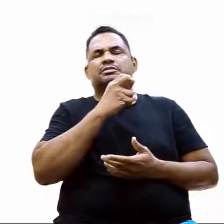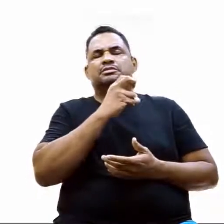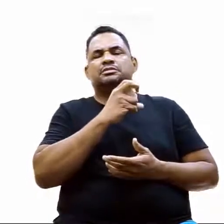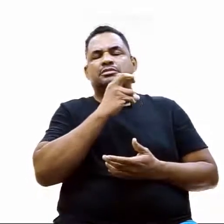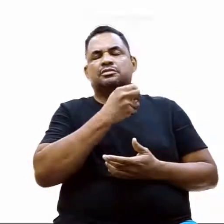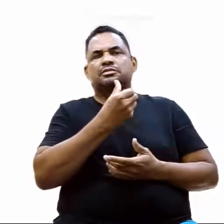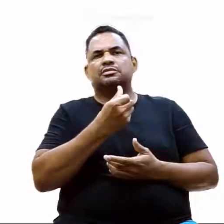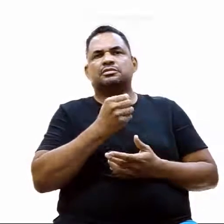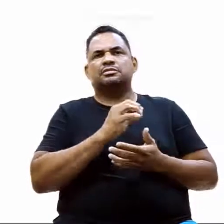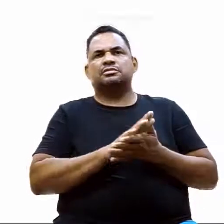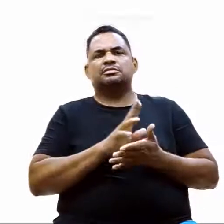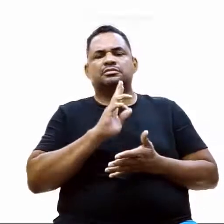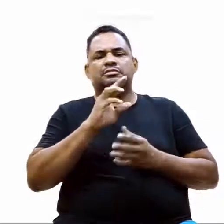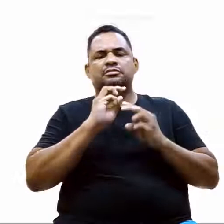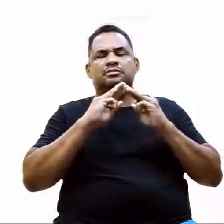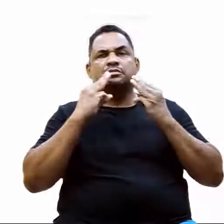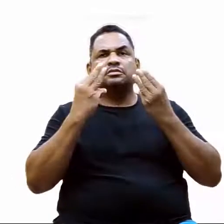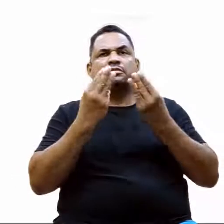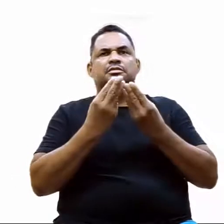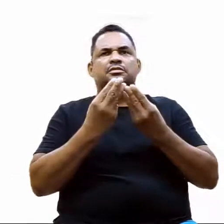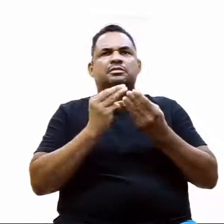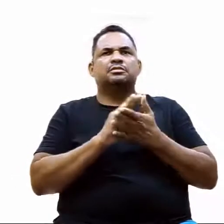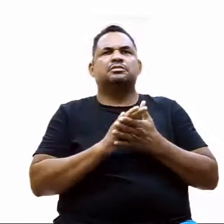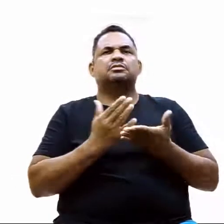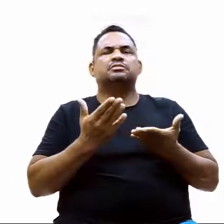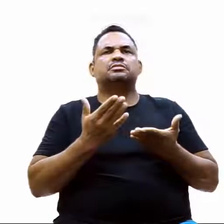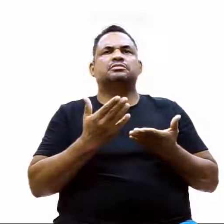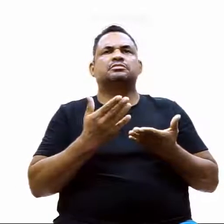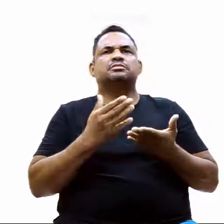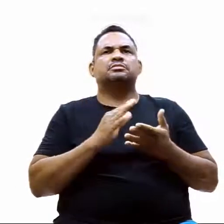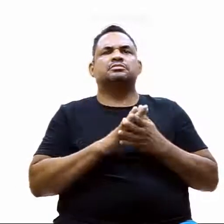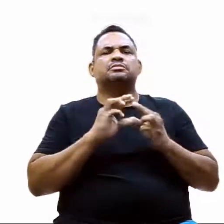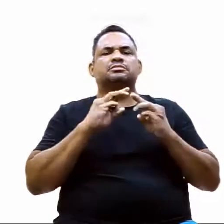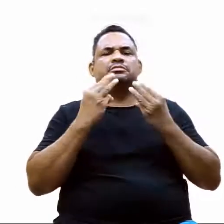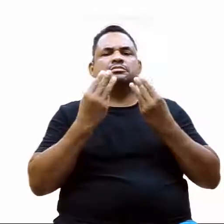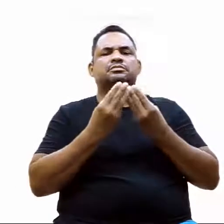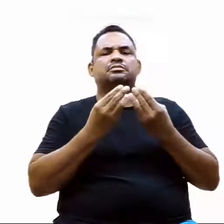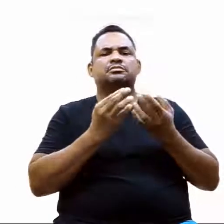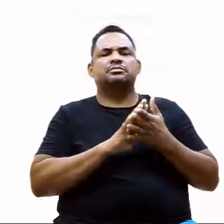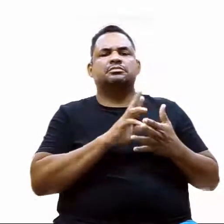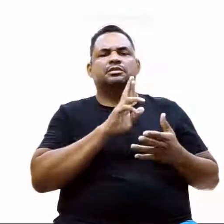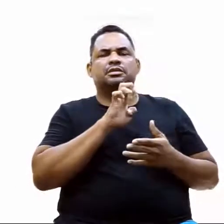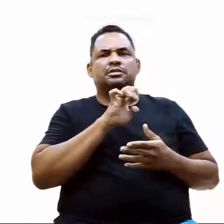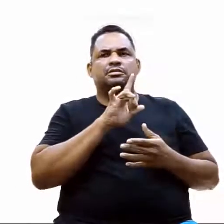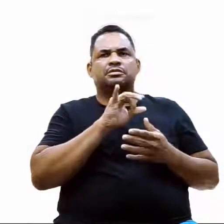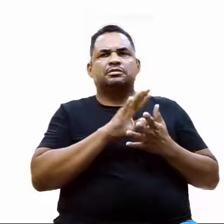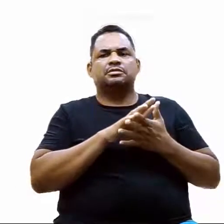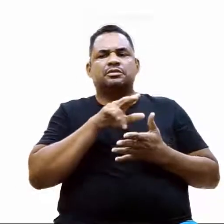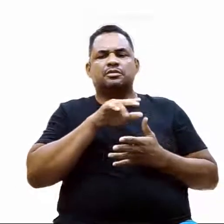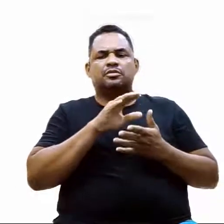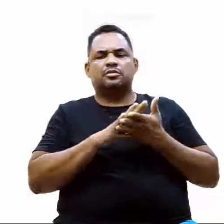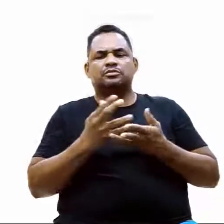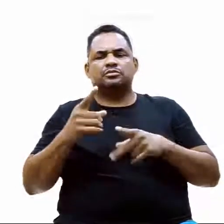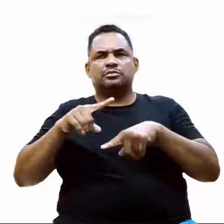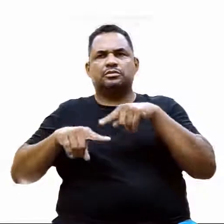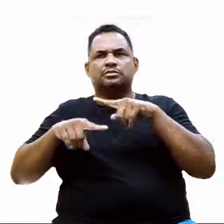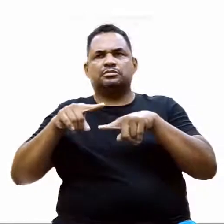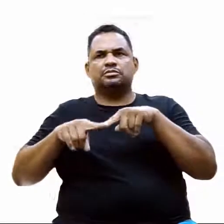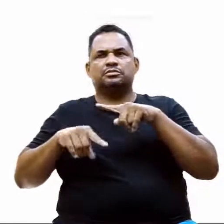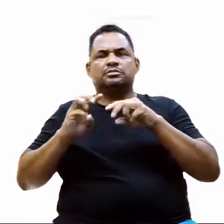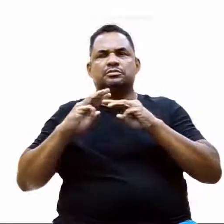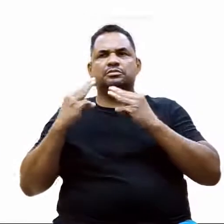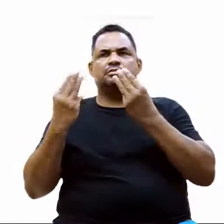lei da conservação da massa, onde diz que a massa dos reagentes tem que ser igual à massa do produto.